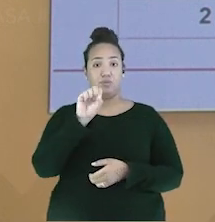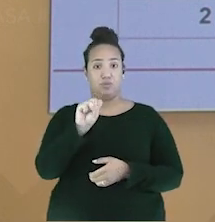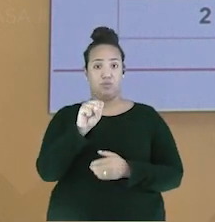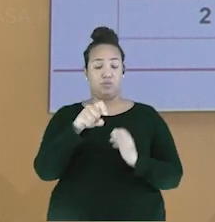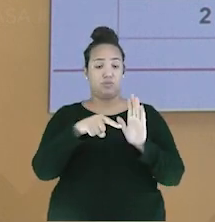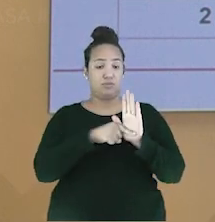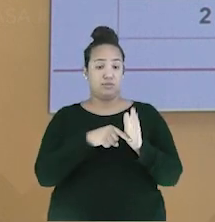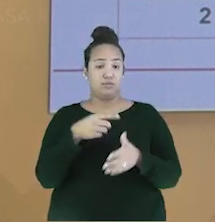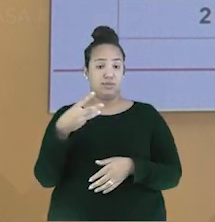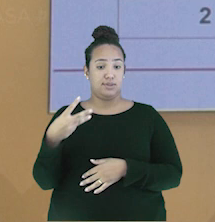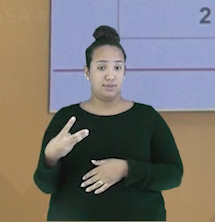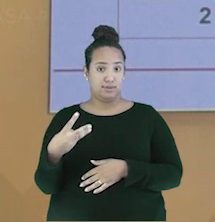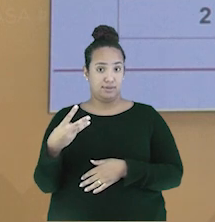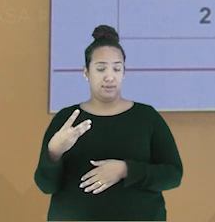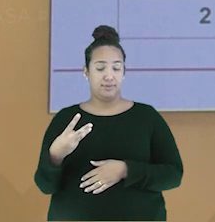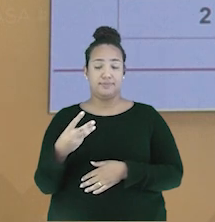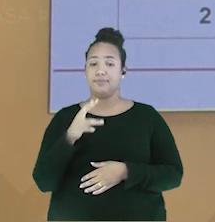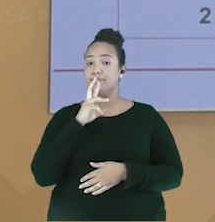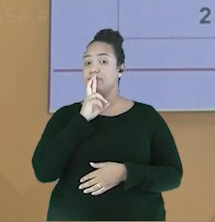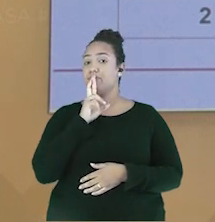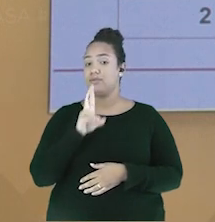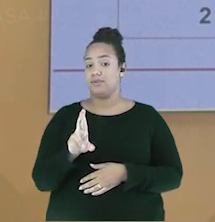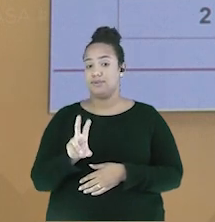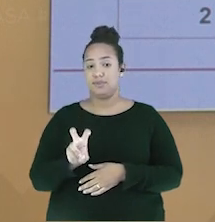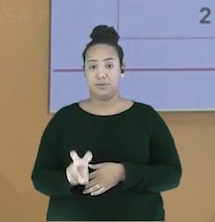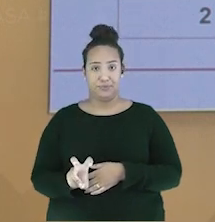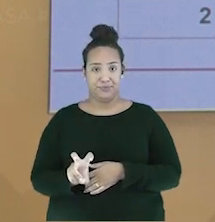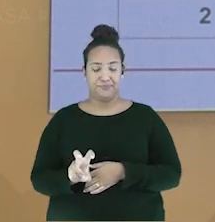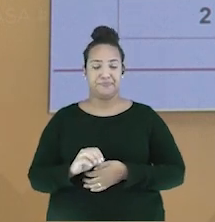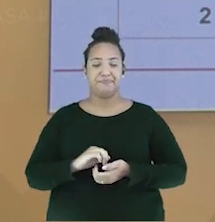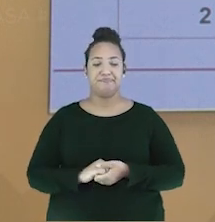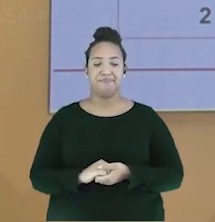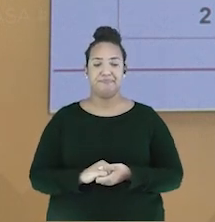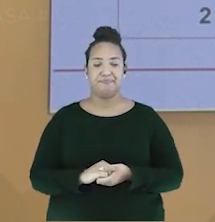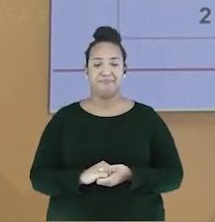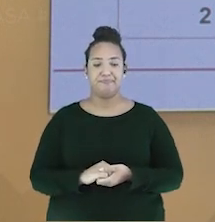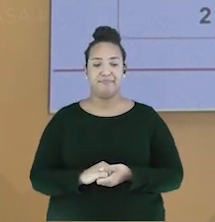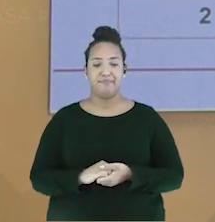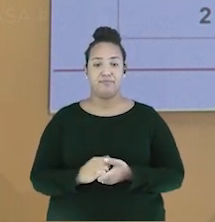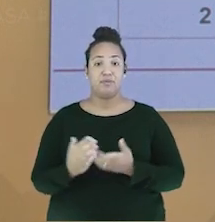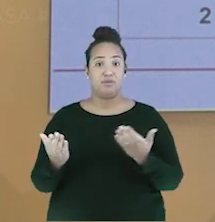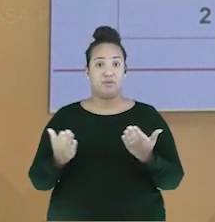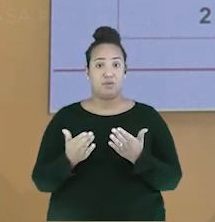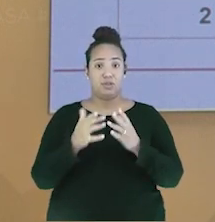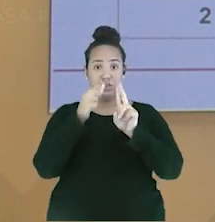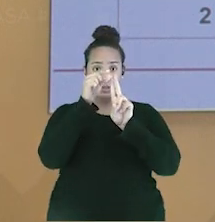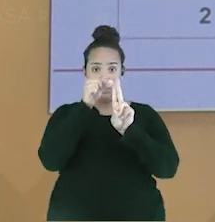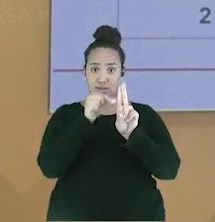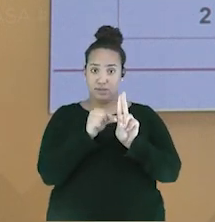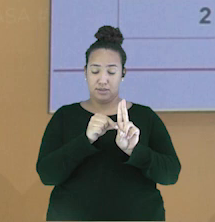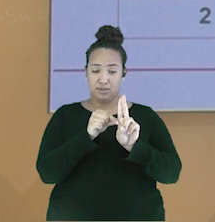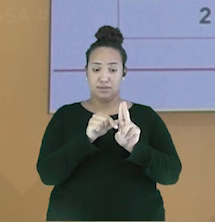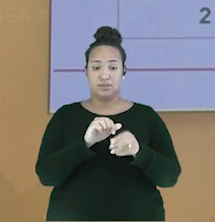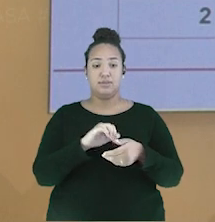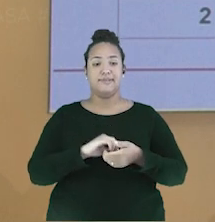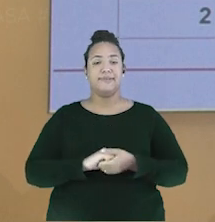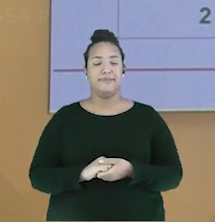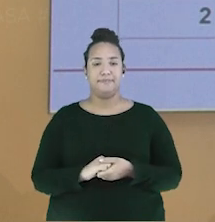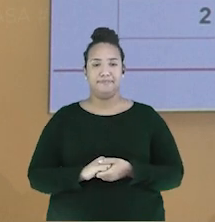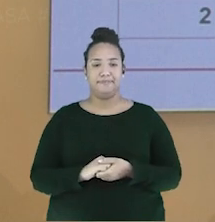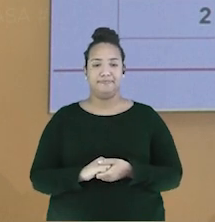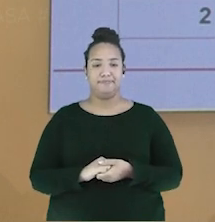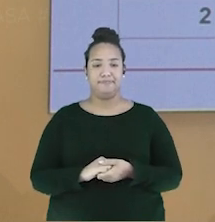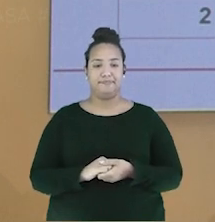menos 3. E o resultado será 5. Em seguida, subtraímos o que está aqui nas